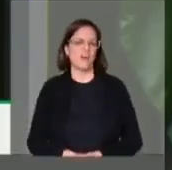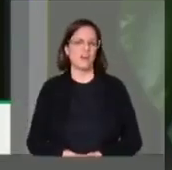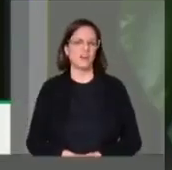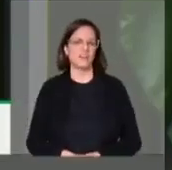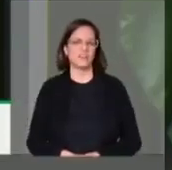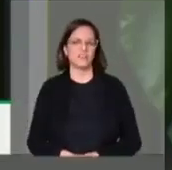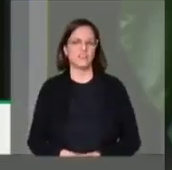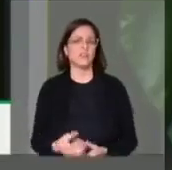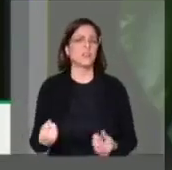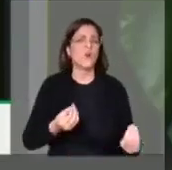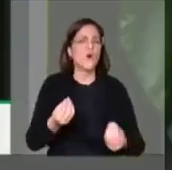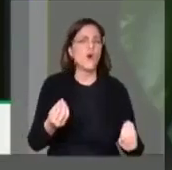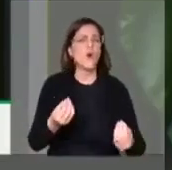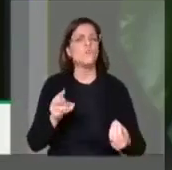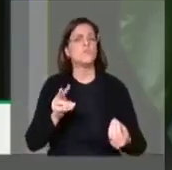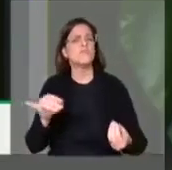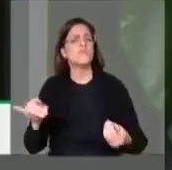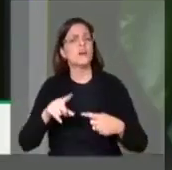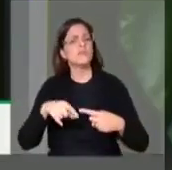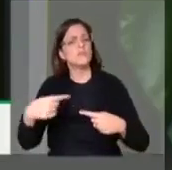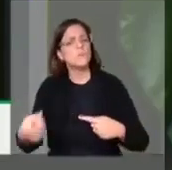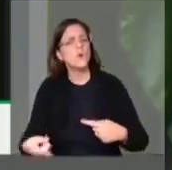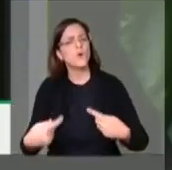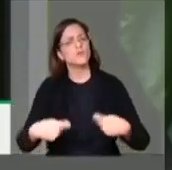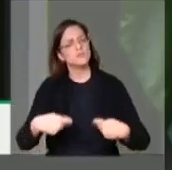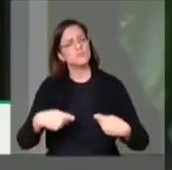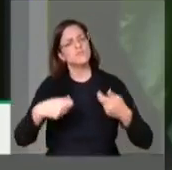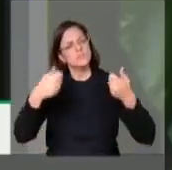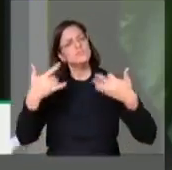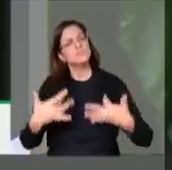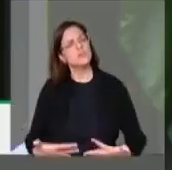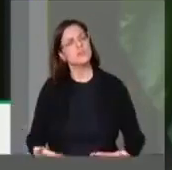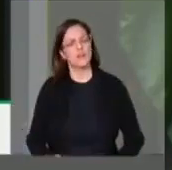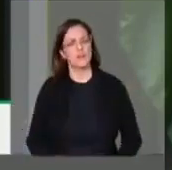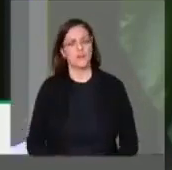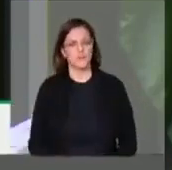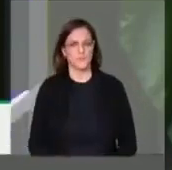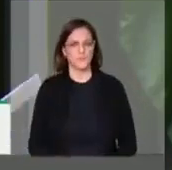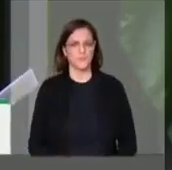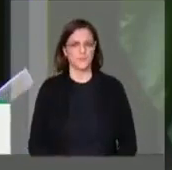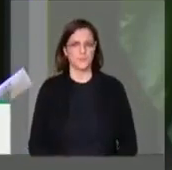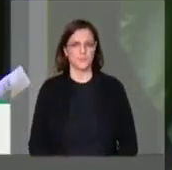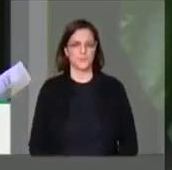surtirão os efeitos decorrentes da sua